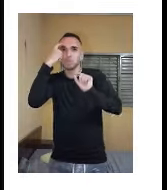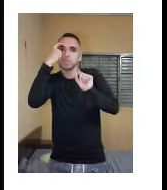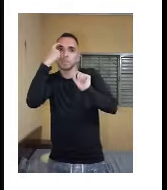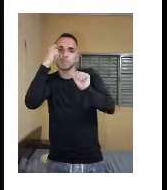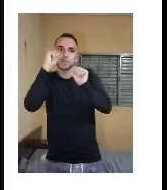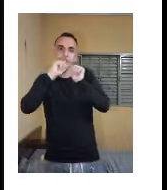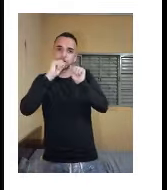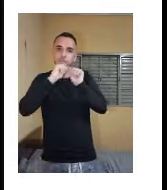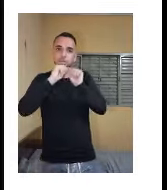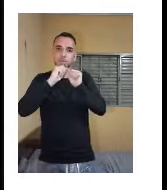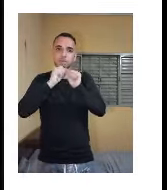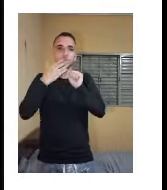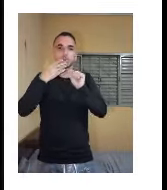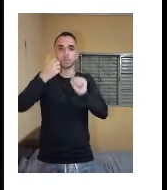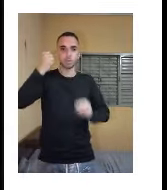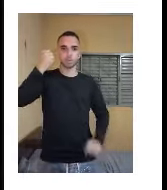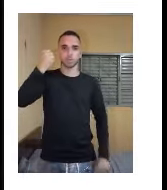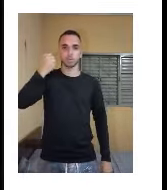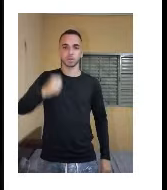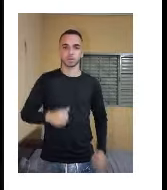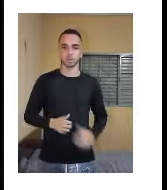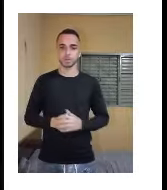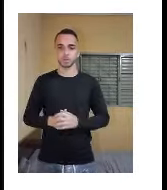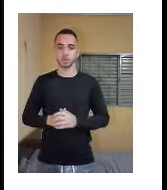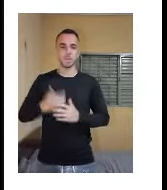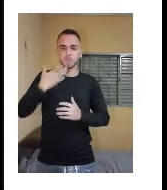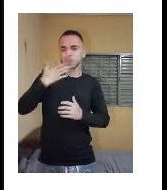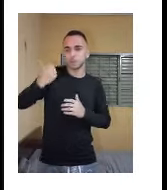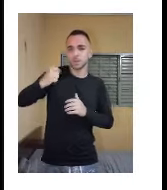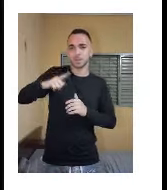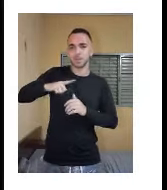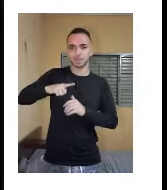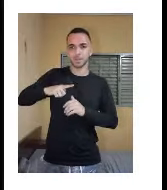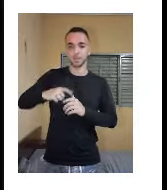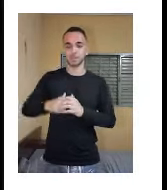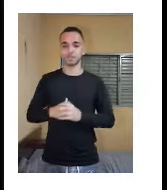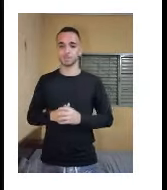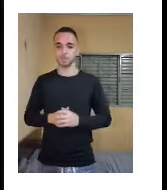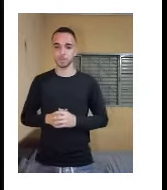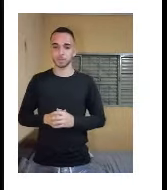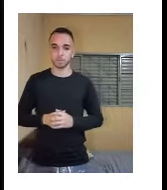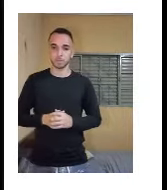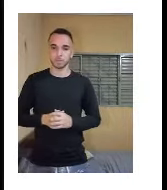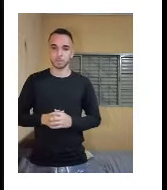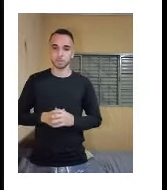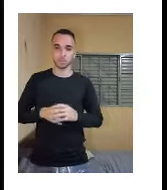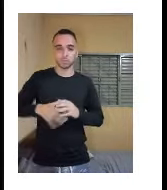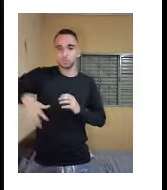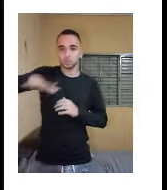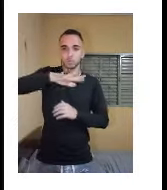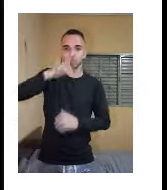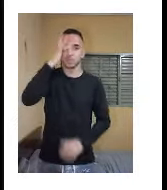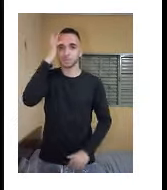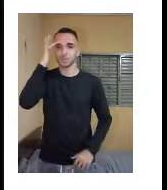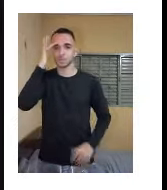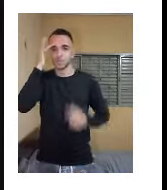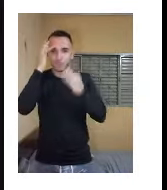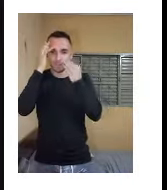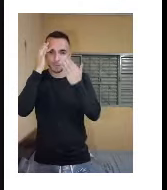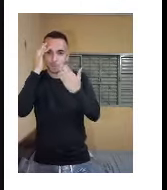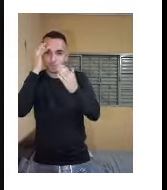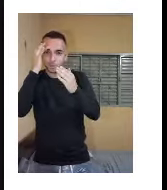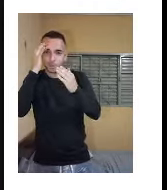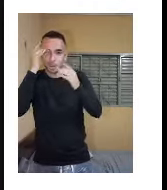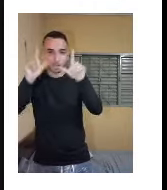E mais recentemente, né, todo mundo acompanhou aí na mídia, né, teve, de fato,